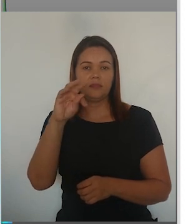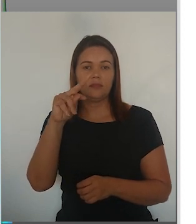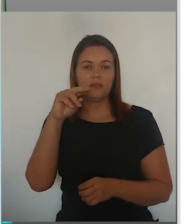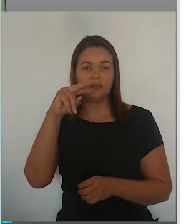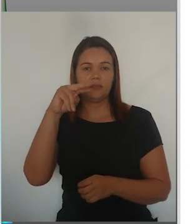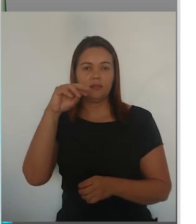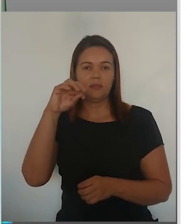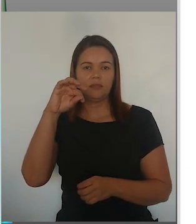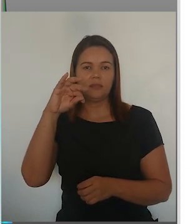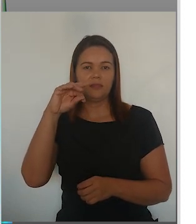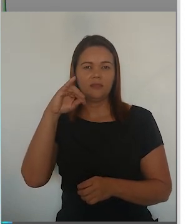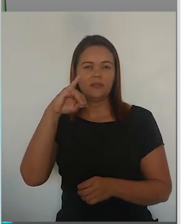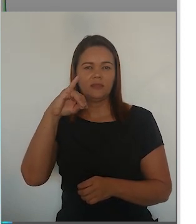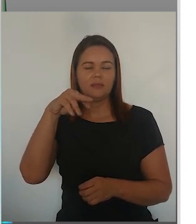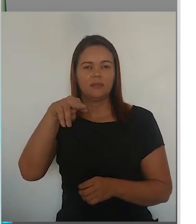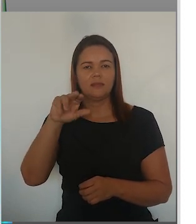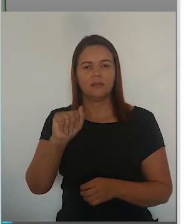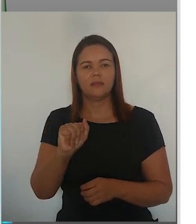alfa-actina,